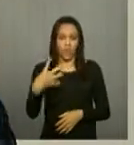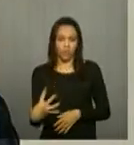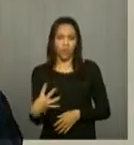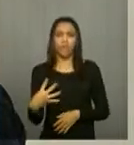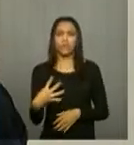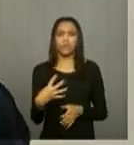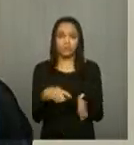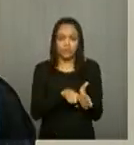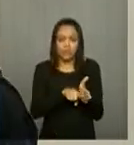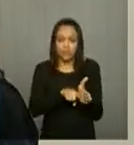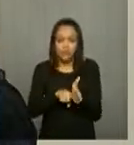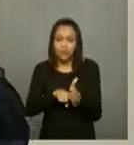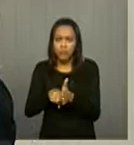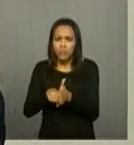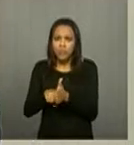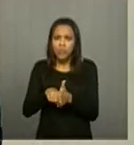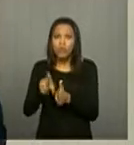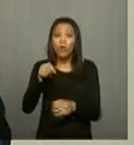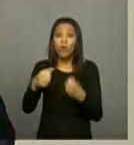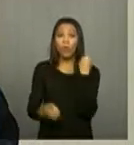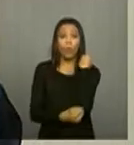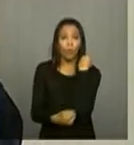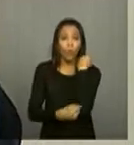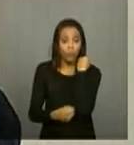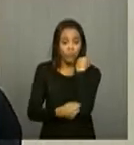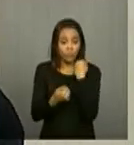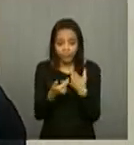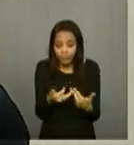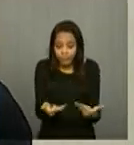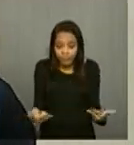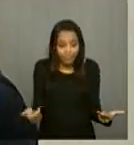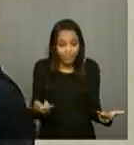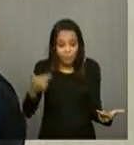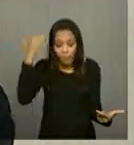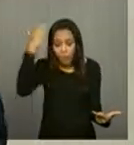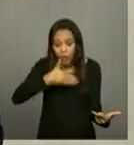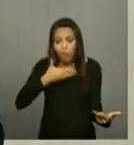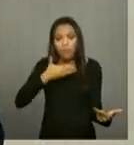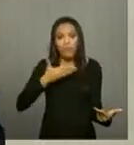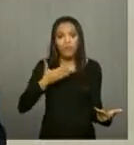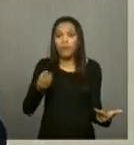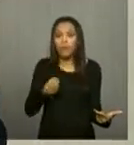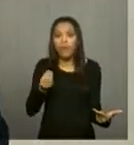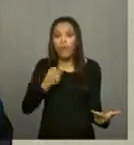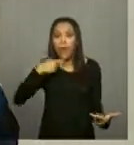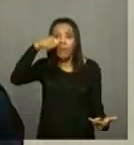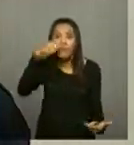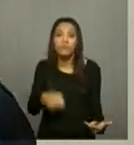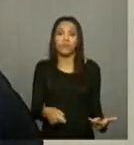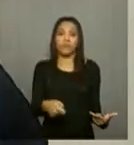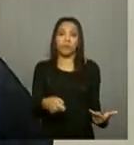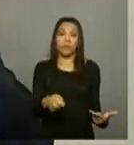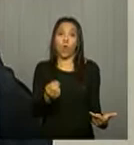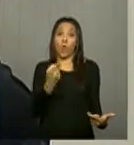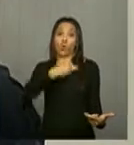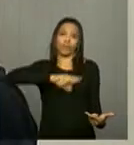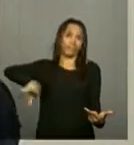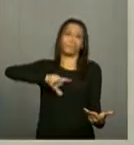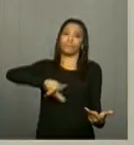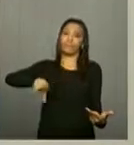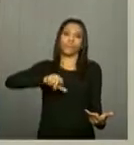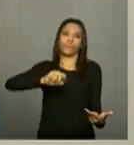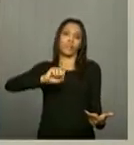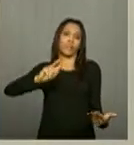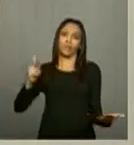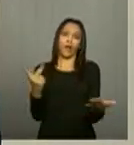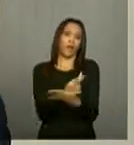os restos mortais disponíveis não temos elementos probatórios para confirmar ou negar que essa morte tenha